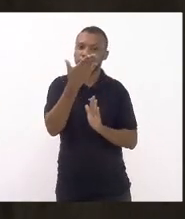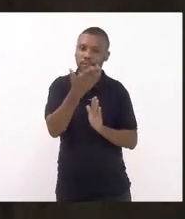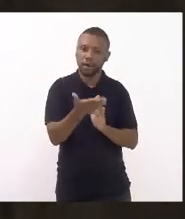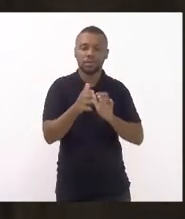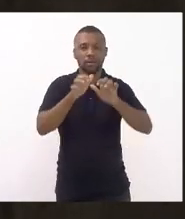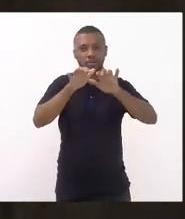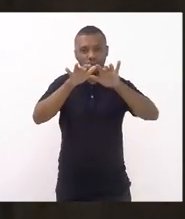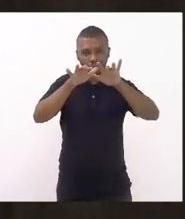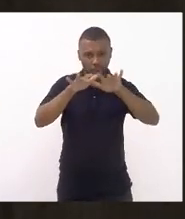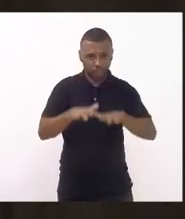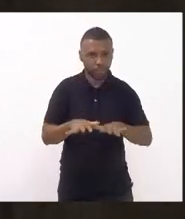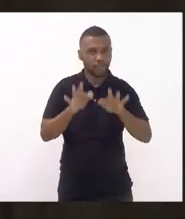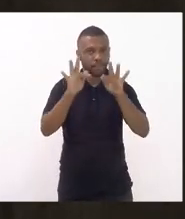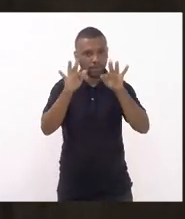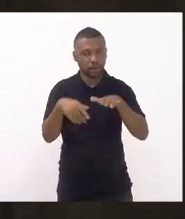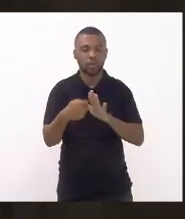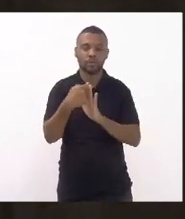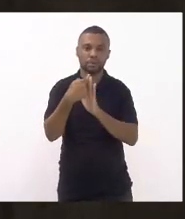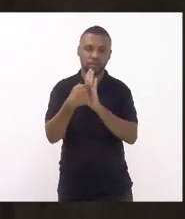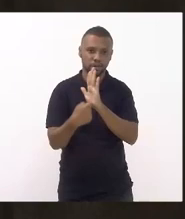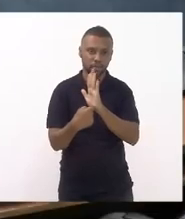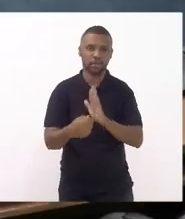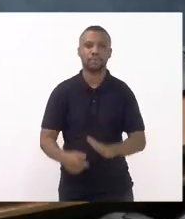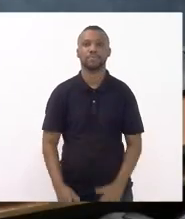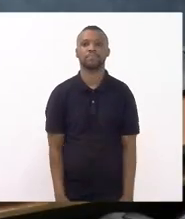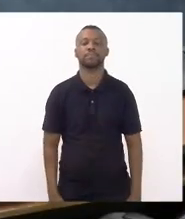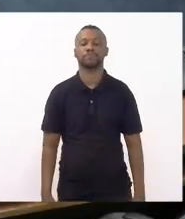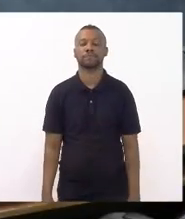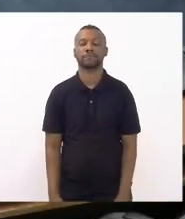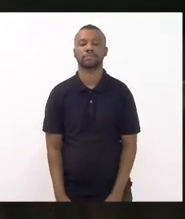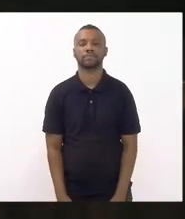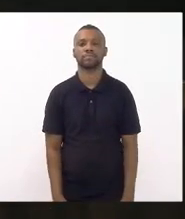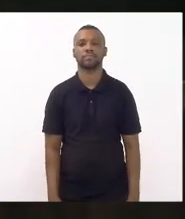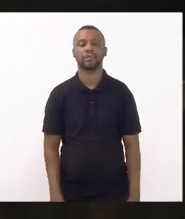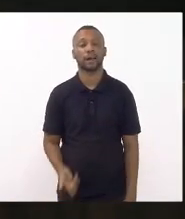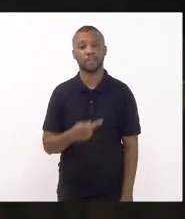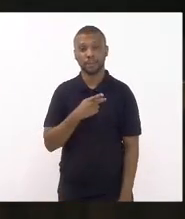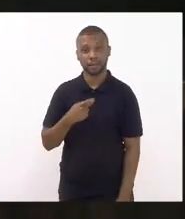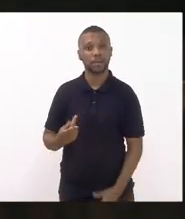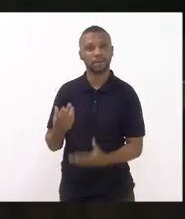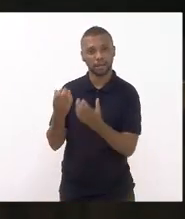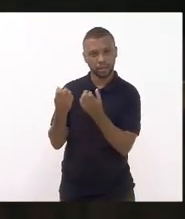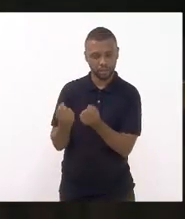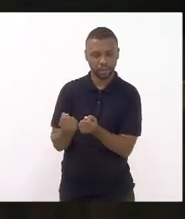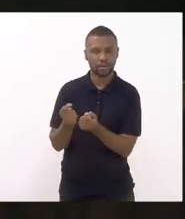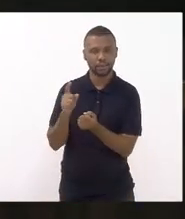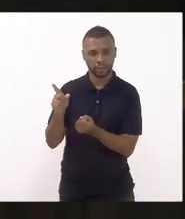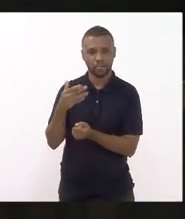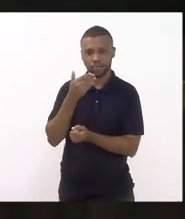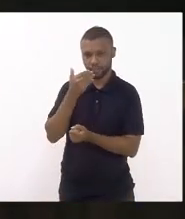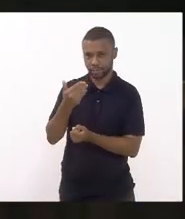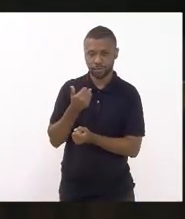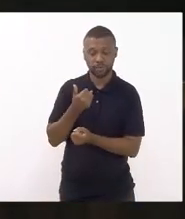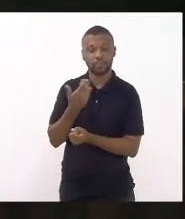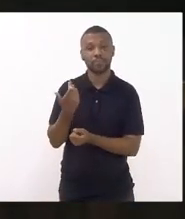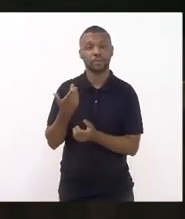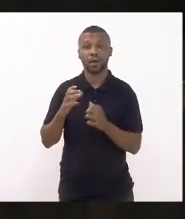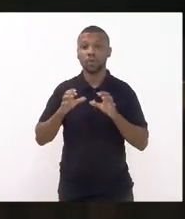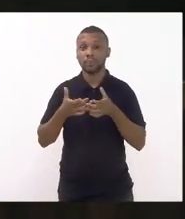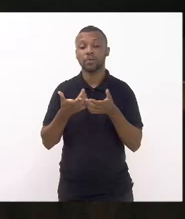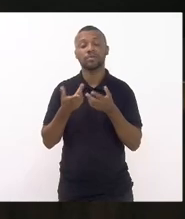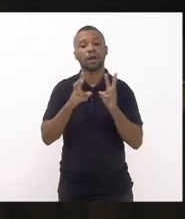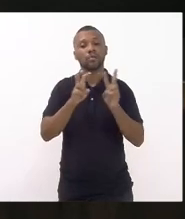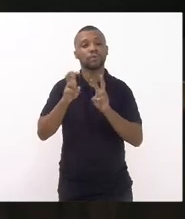Excelência forma final de redação. A presidência defere o pedido de Vossa Excelência. Pela Comissão de Assuntos da